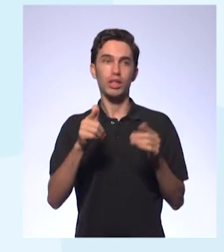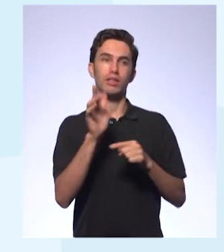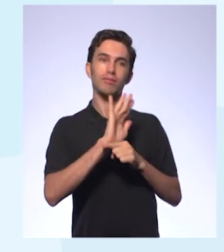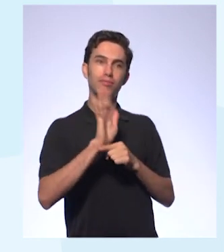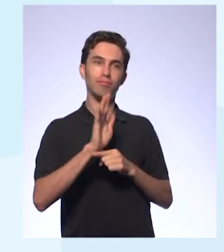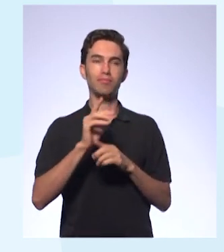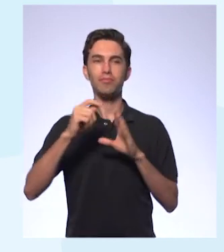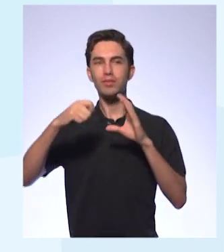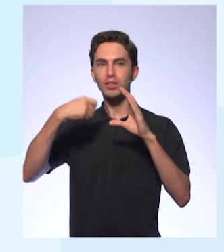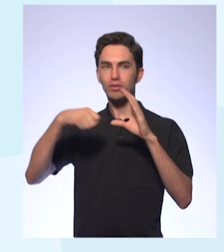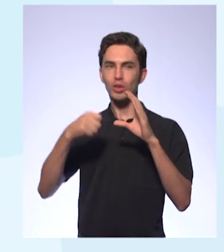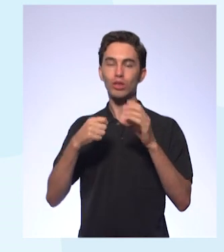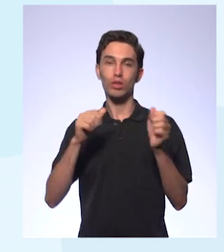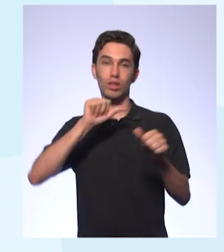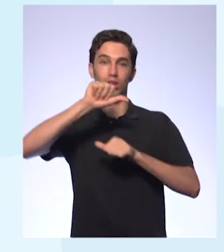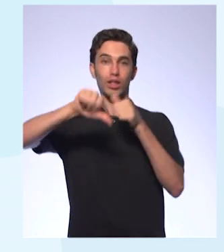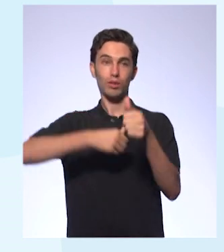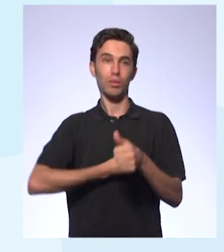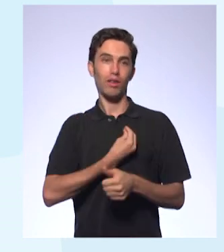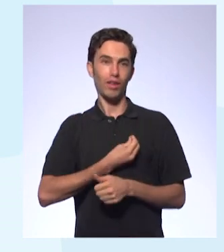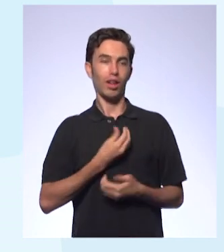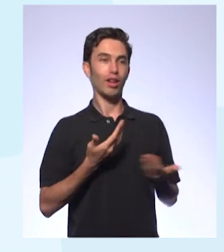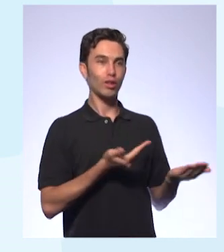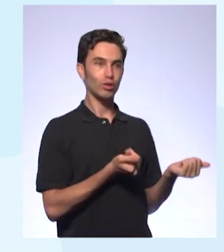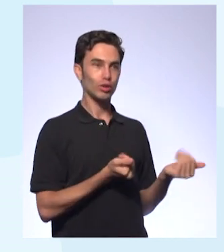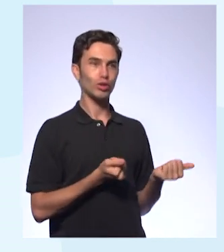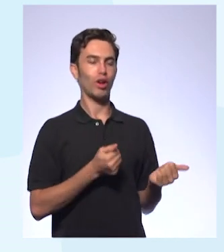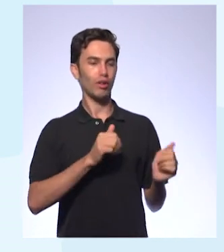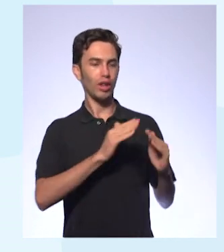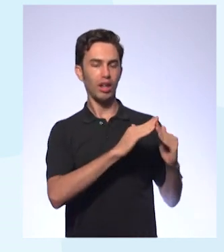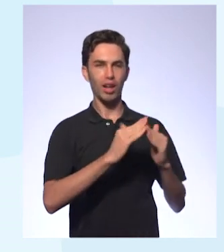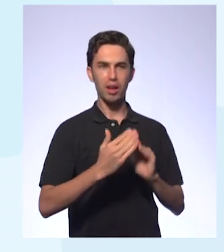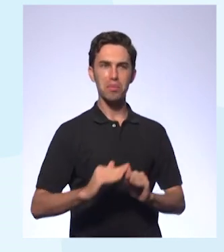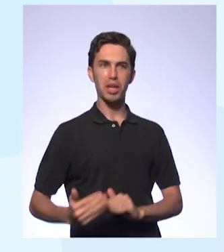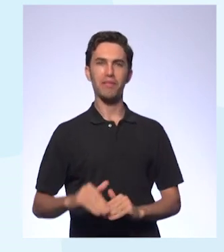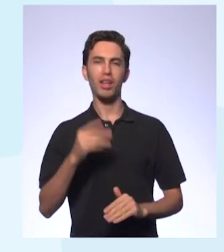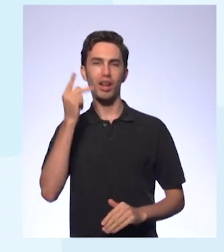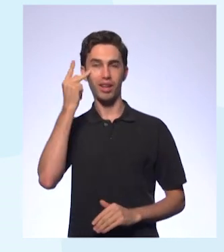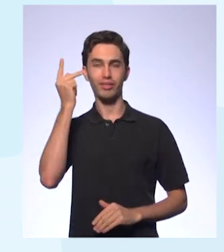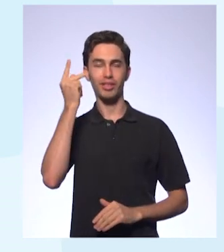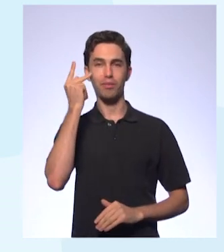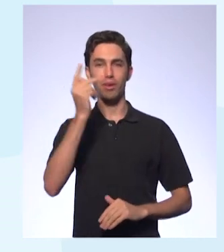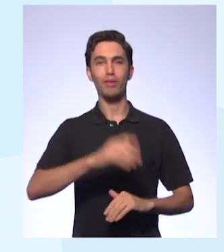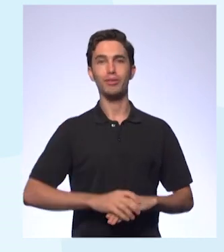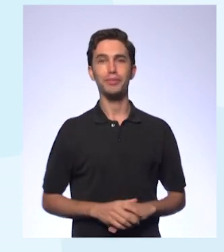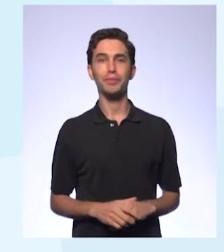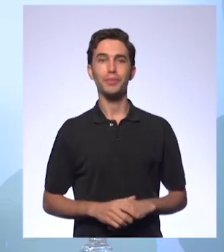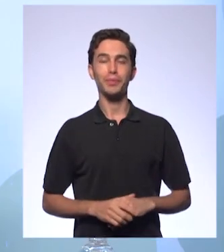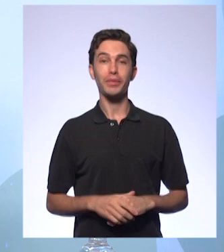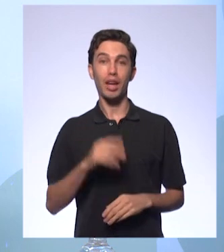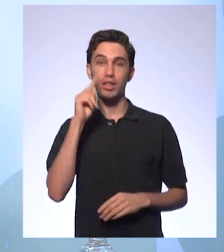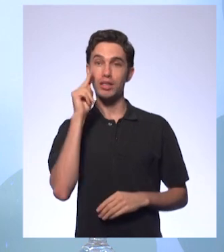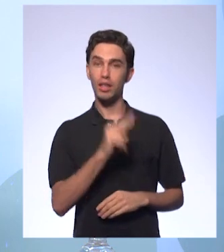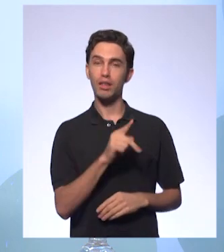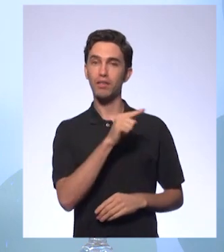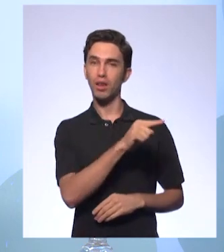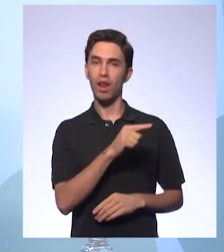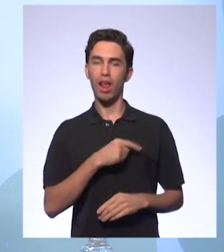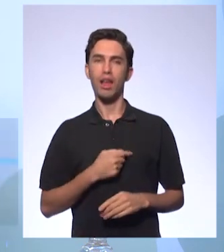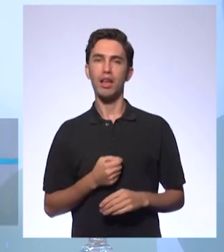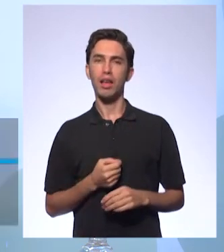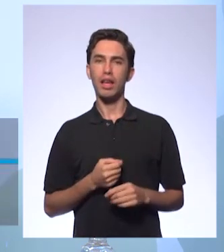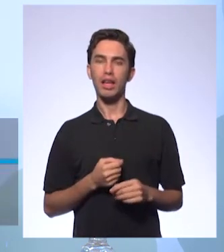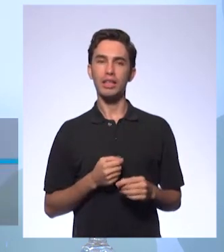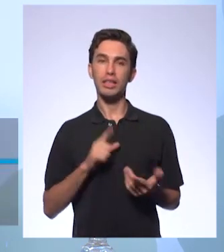vídeo transformam a vida de jovens na periferia de São Paulo. A gente viu que a questão